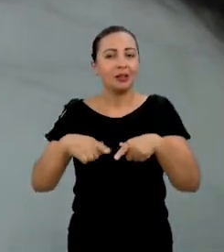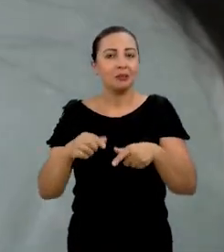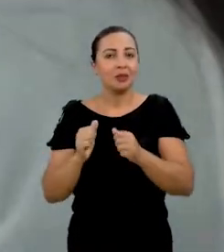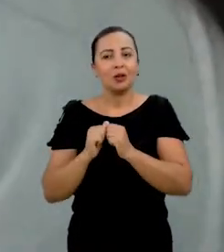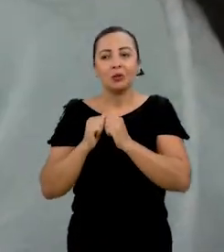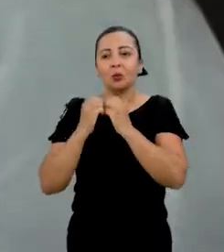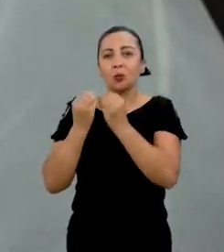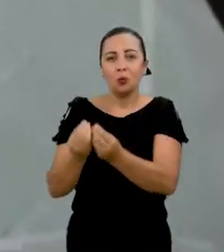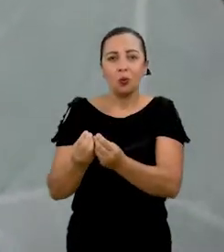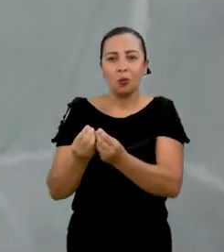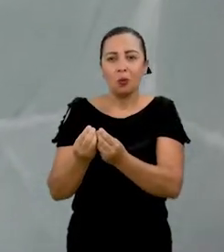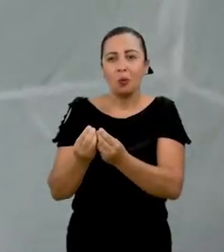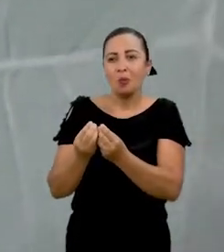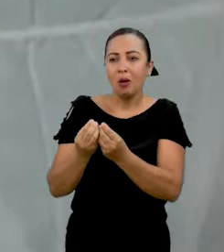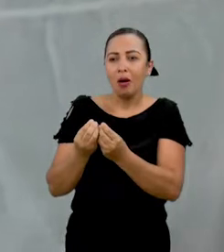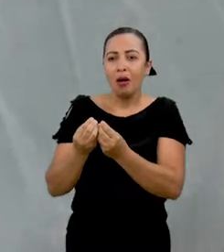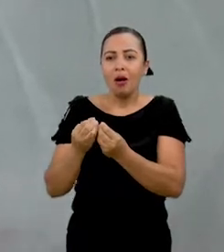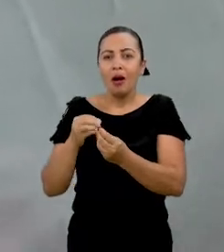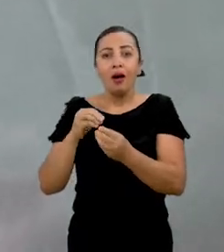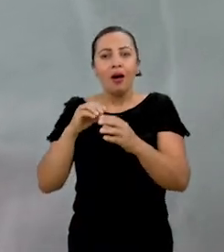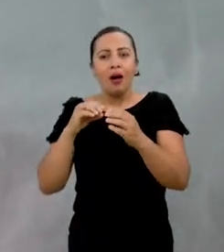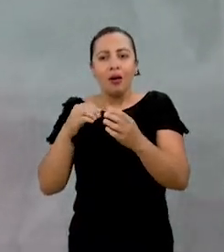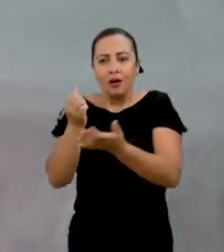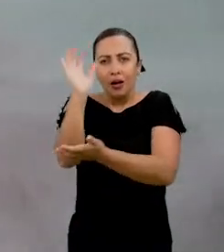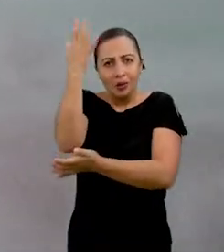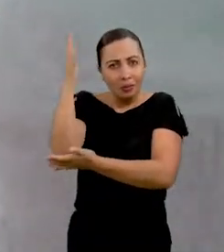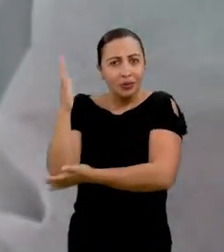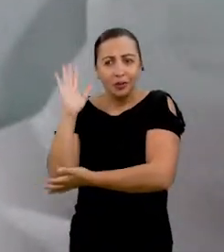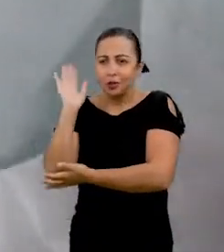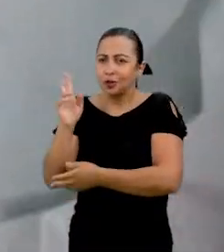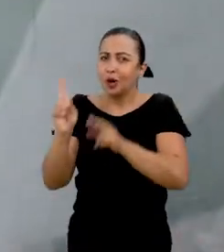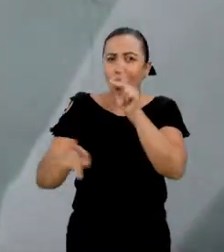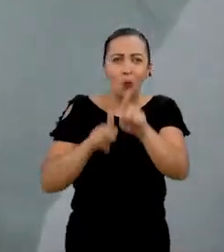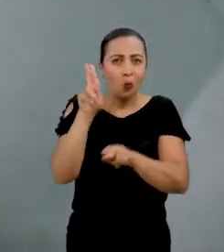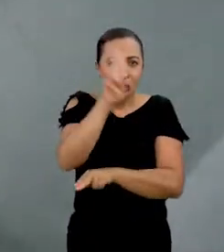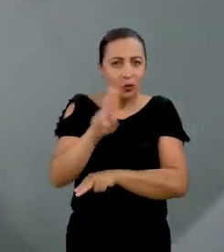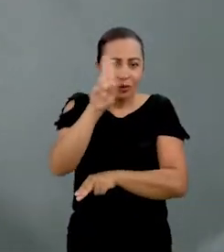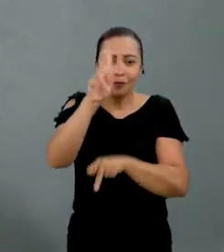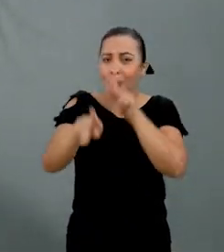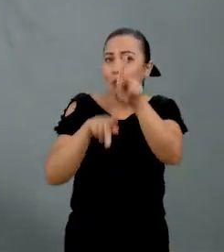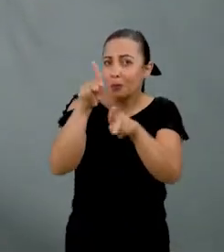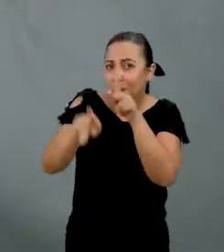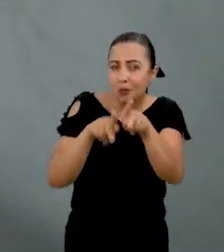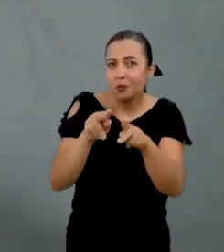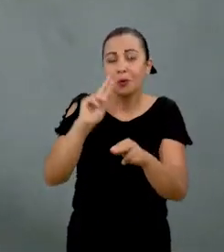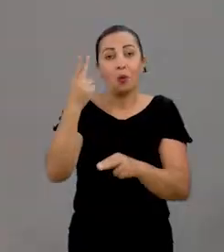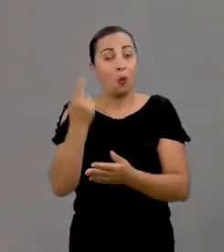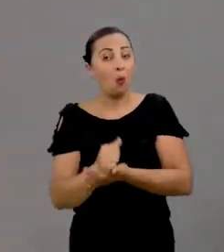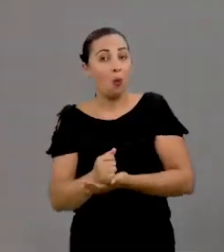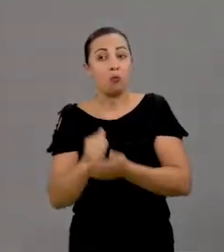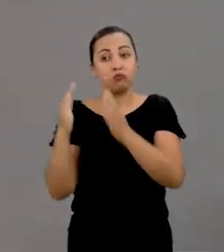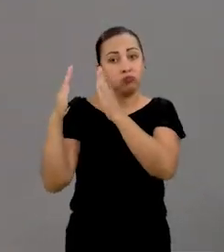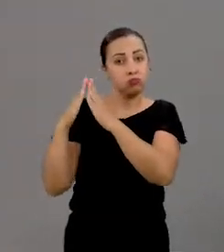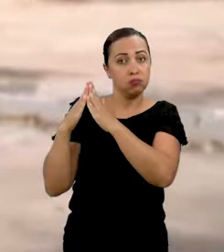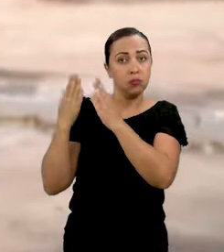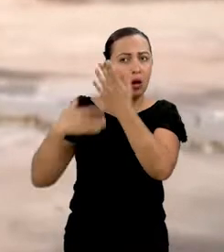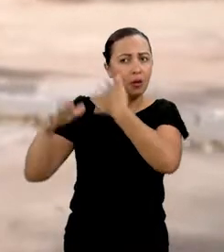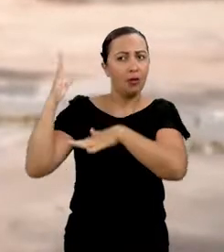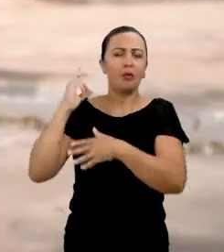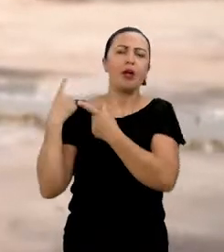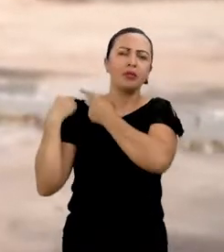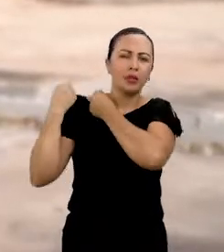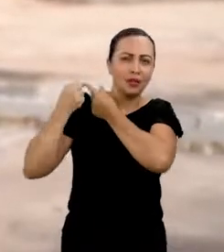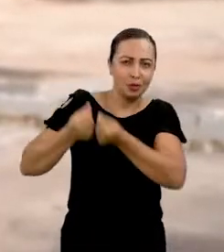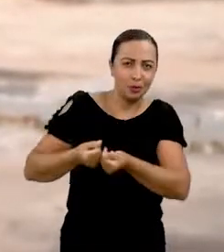com espécies que já fossem utilizadas ou pela cultura popular ou condimentar. Então